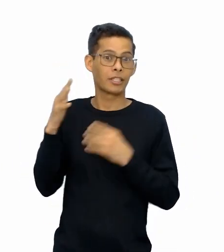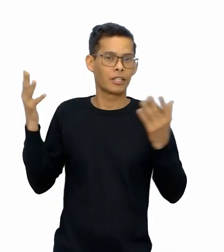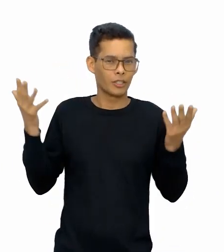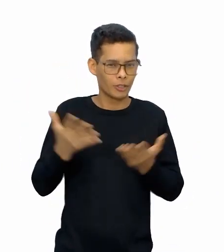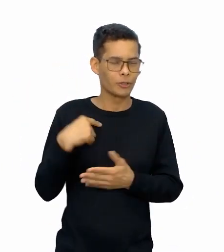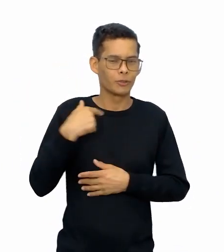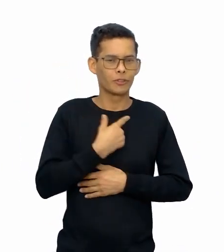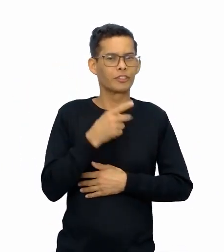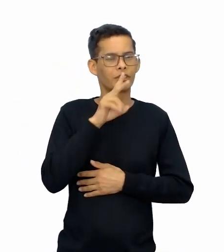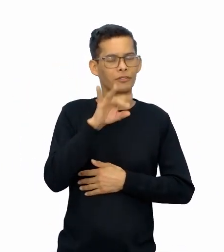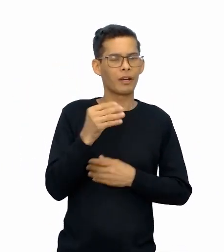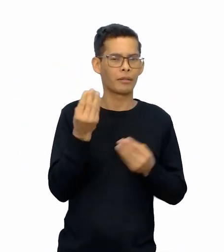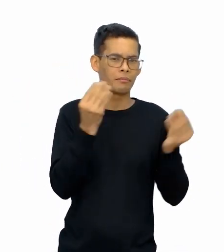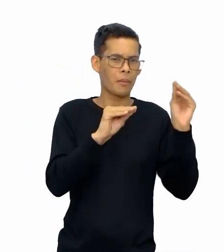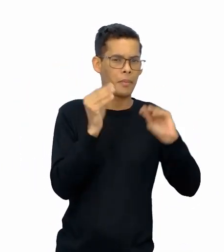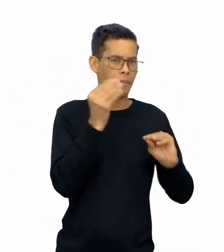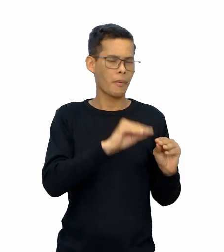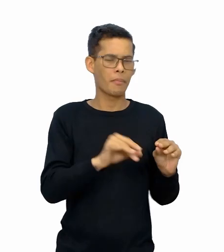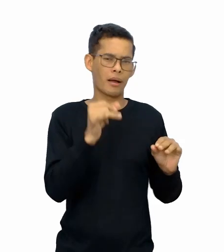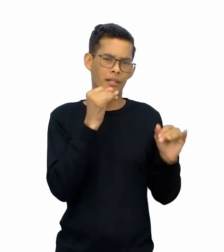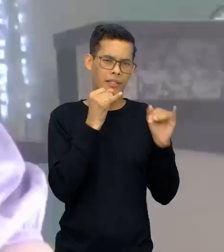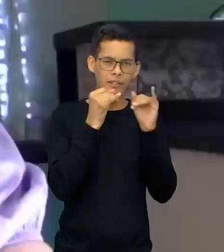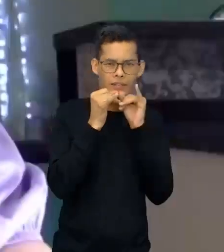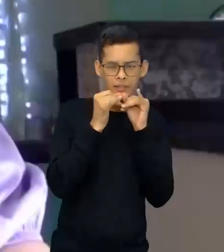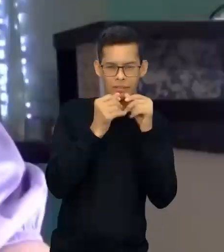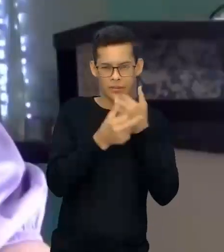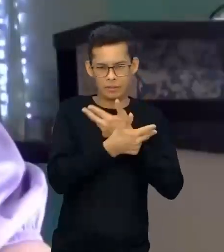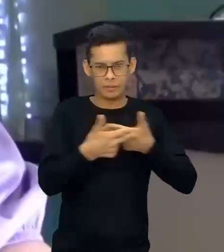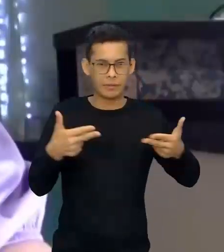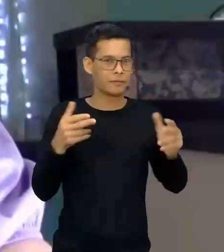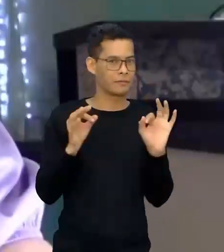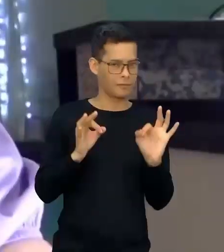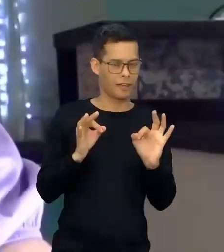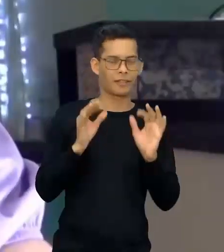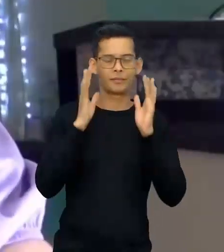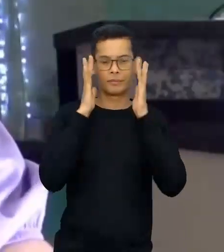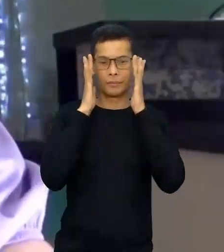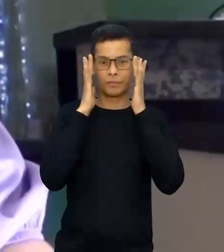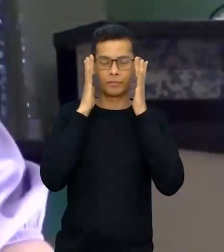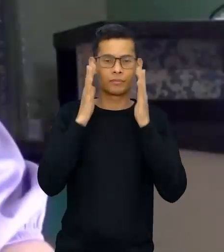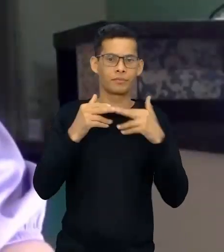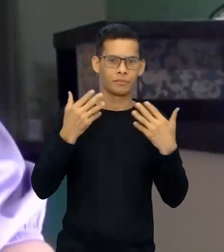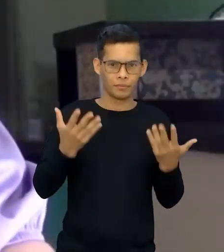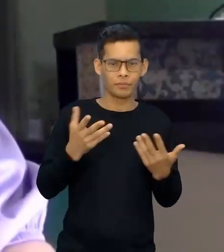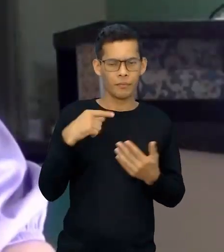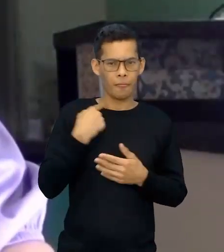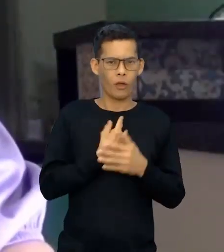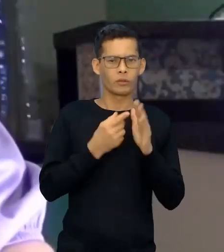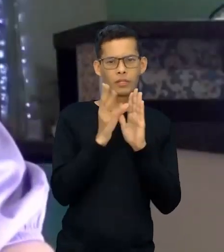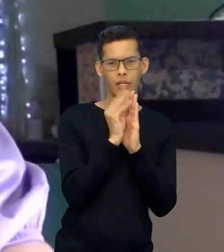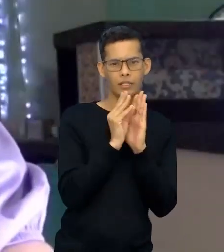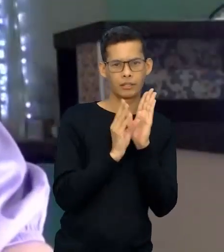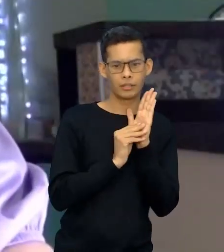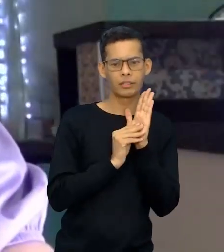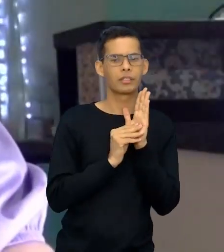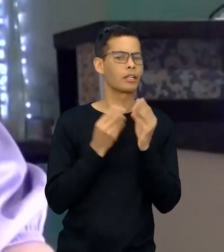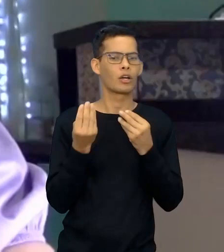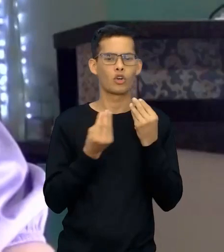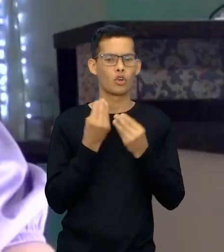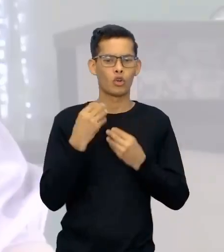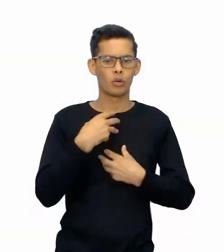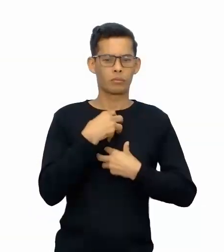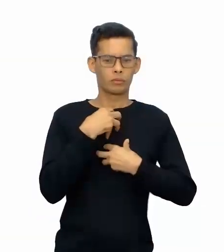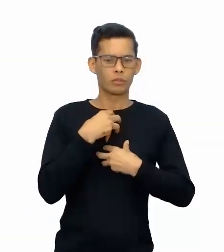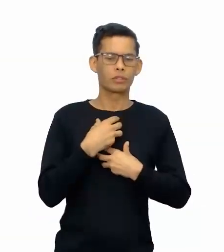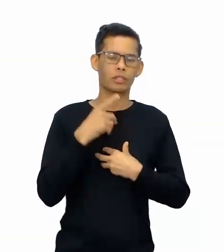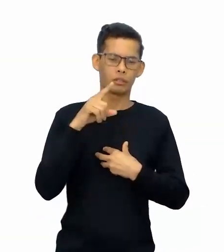vamos trazer alguns exemplos dessas práticas. A nossa agenda está dividida